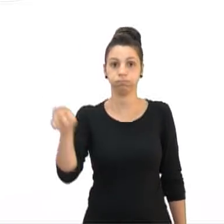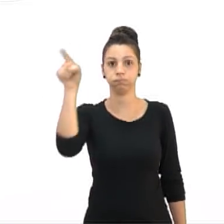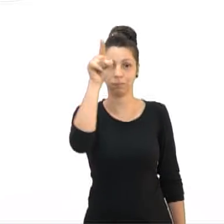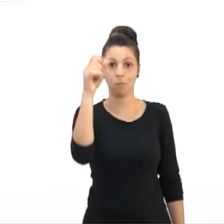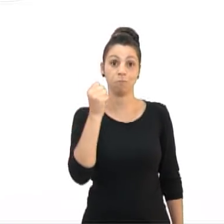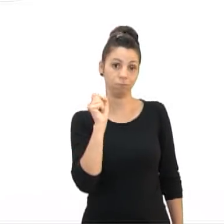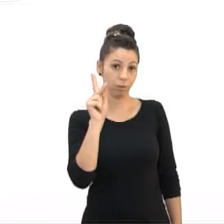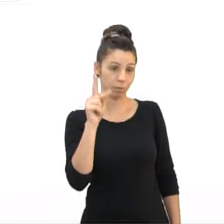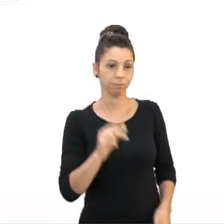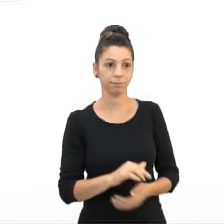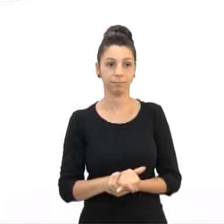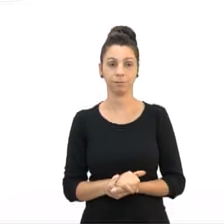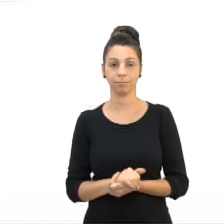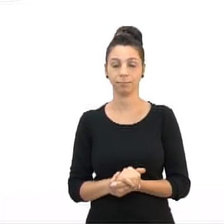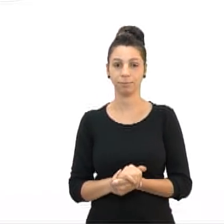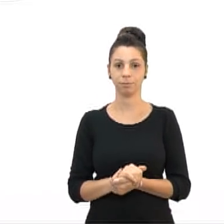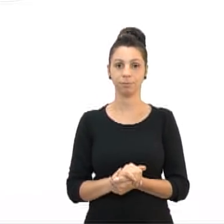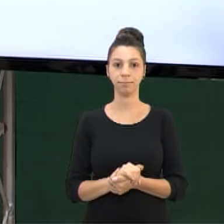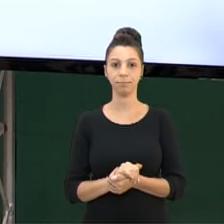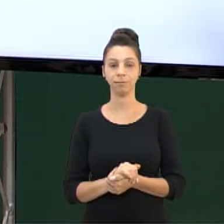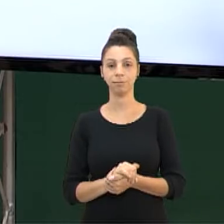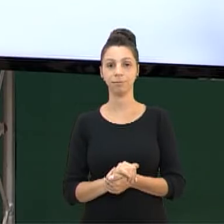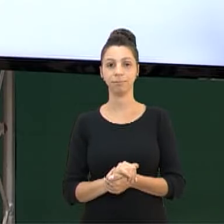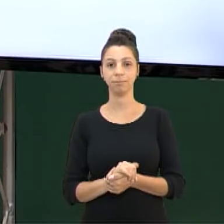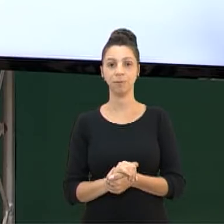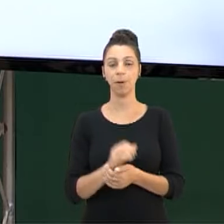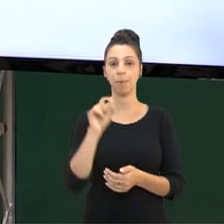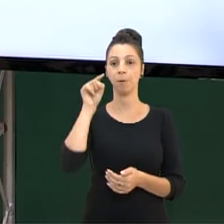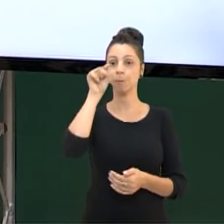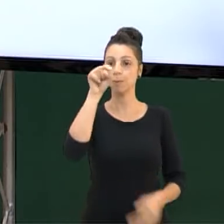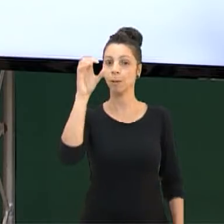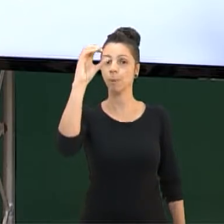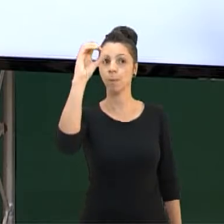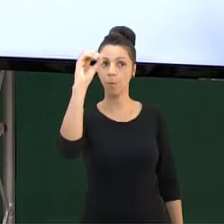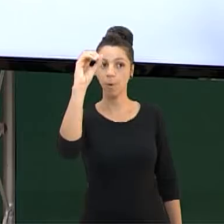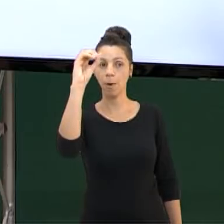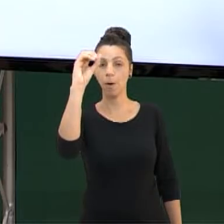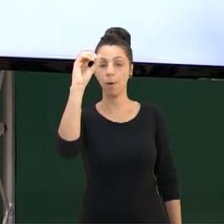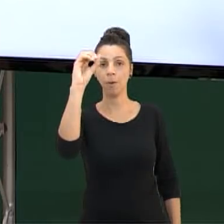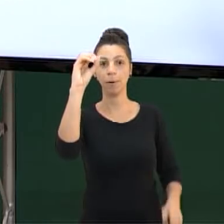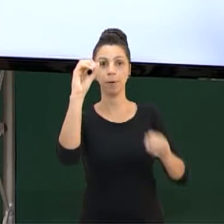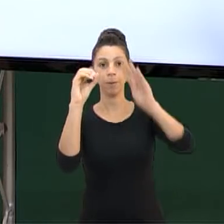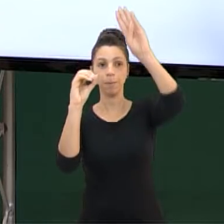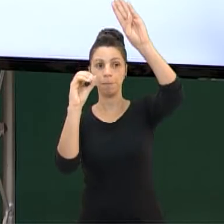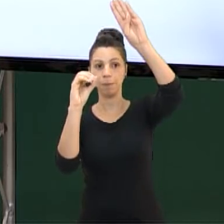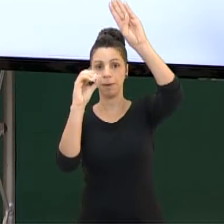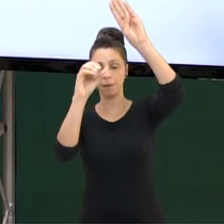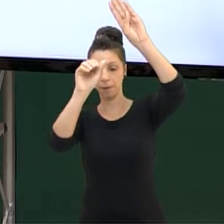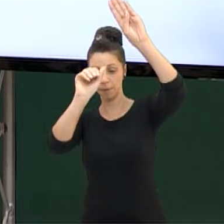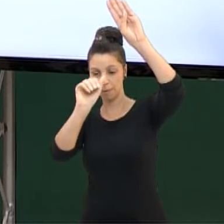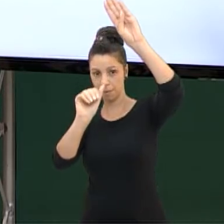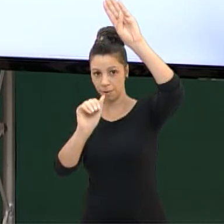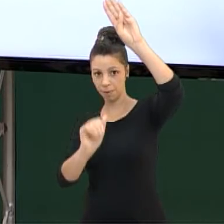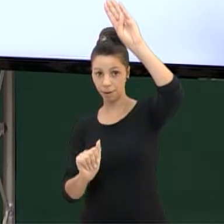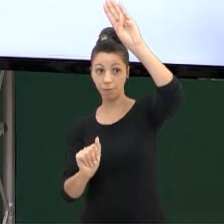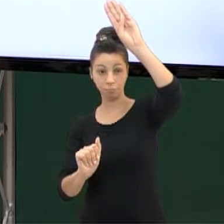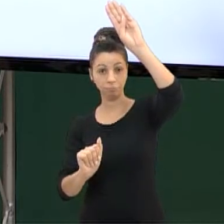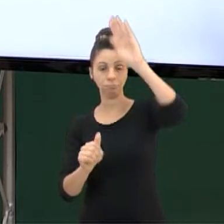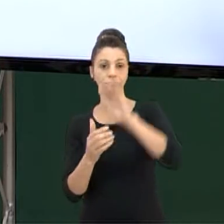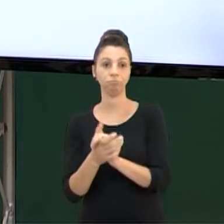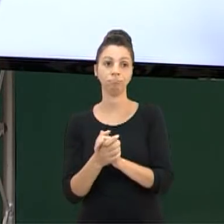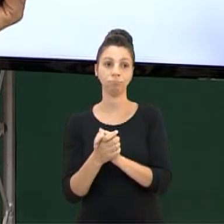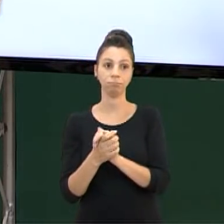circunferência, o centro O, o raio OB, o raio OA, beleza?